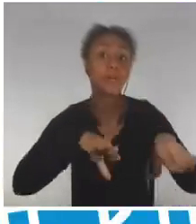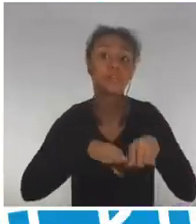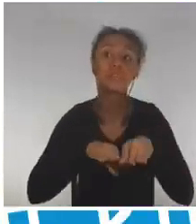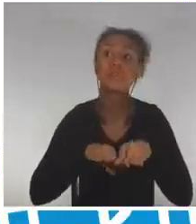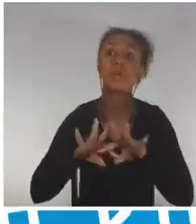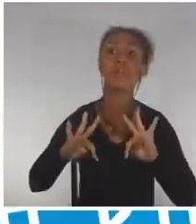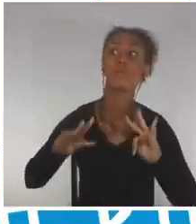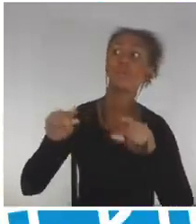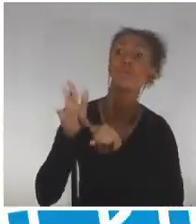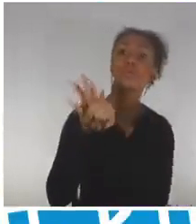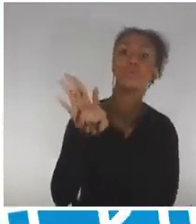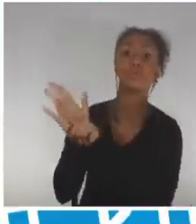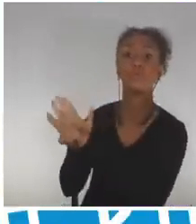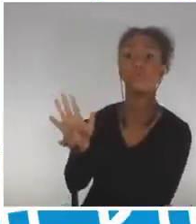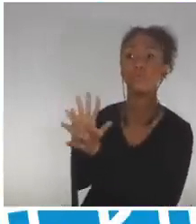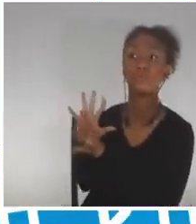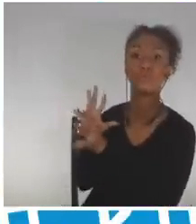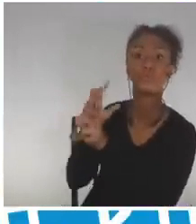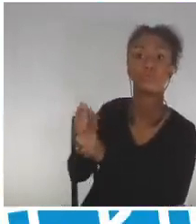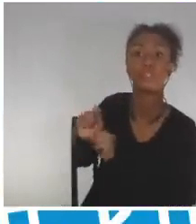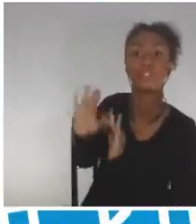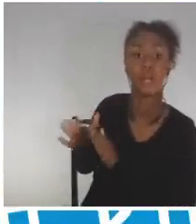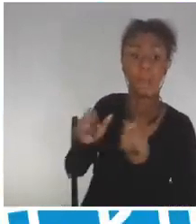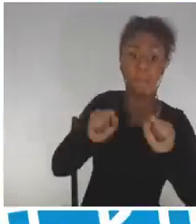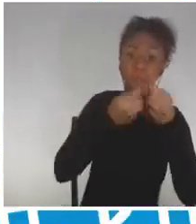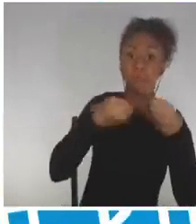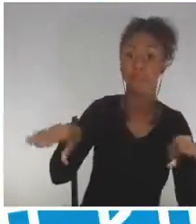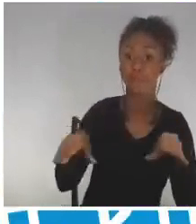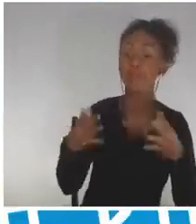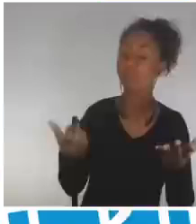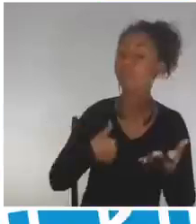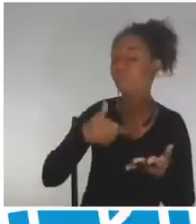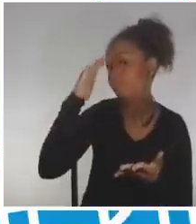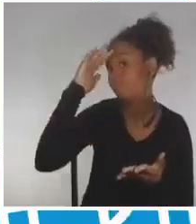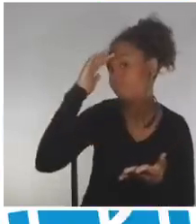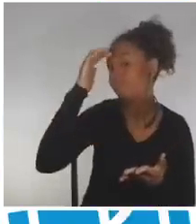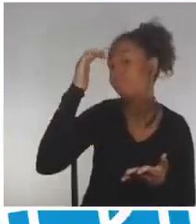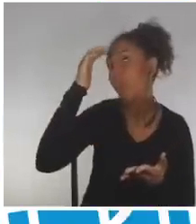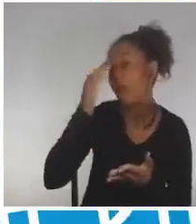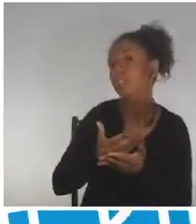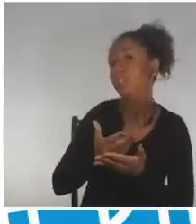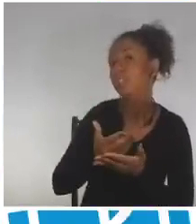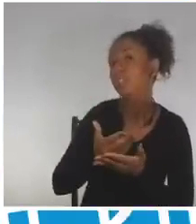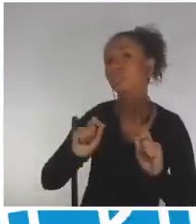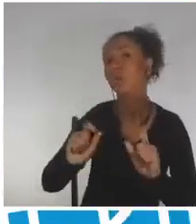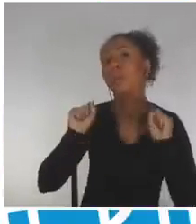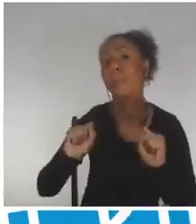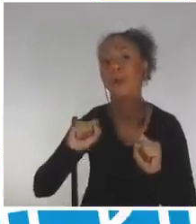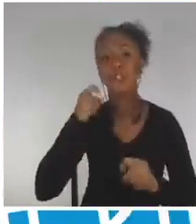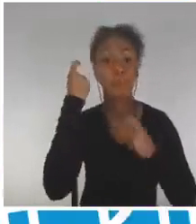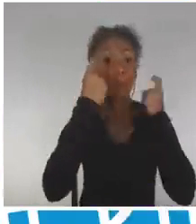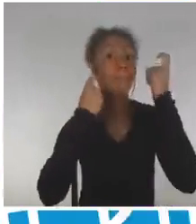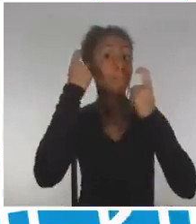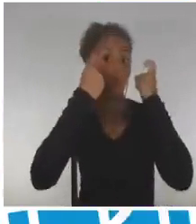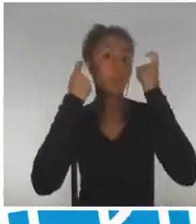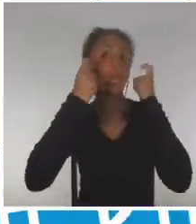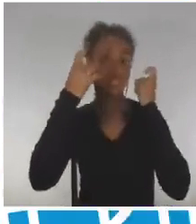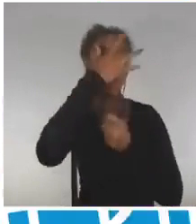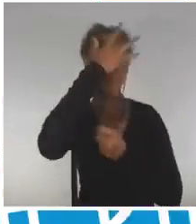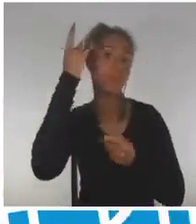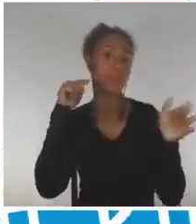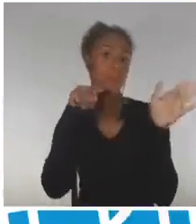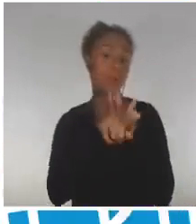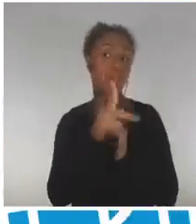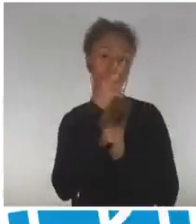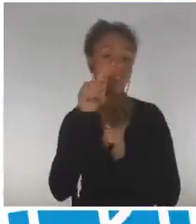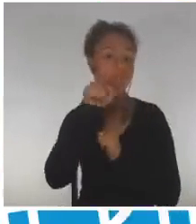Então, é um cuidado que será muito pertinente para quem, eu acredito que é uma preocupação de quem enviou essa pergunta, Maria Helena, né? A preocupação